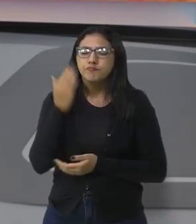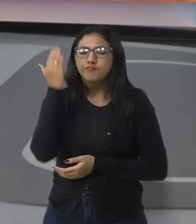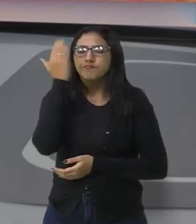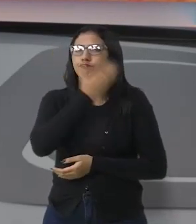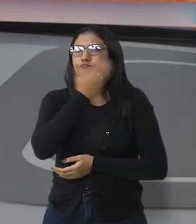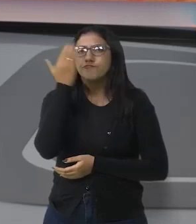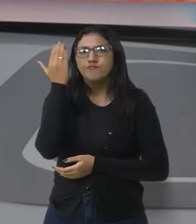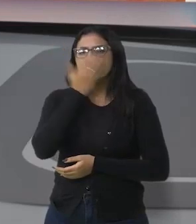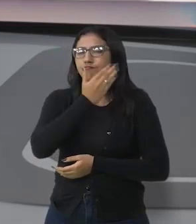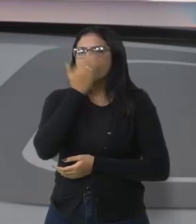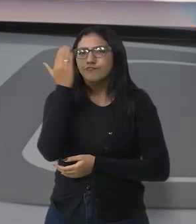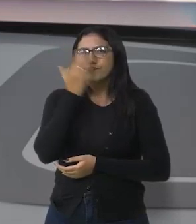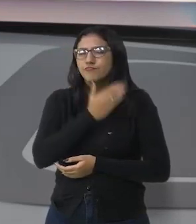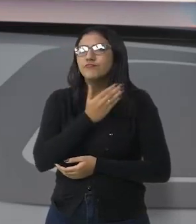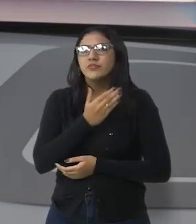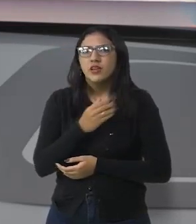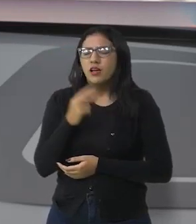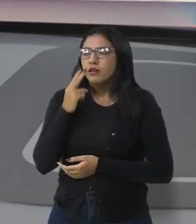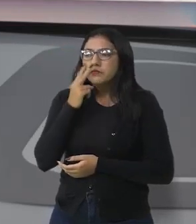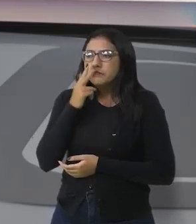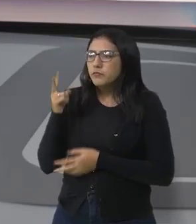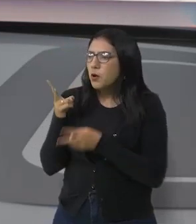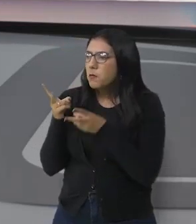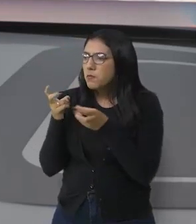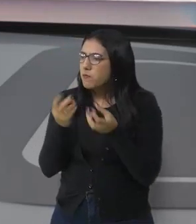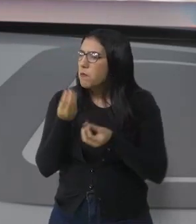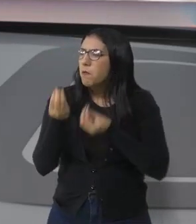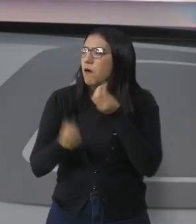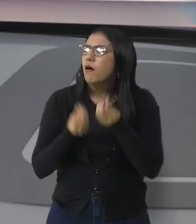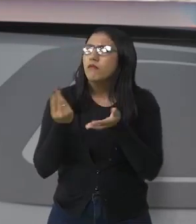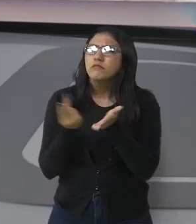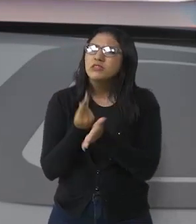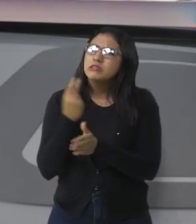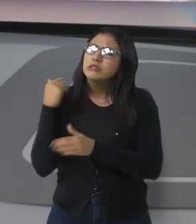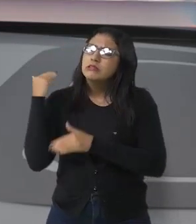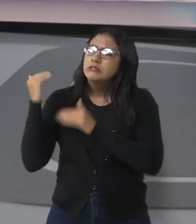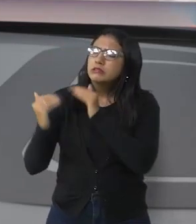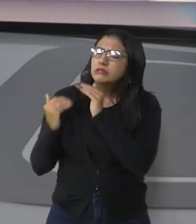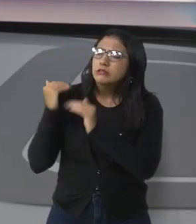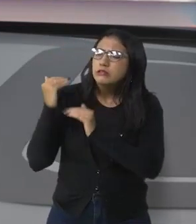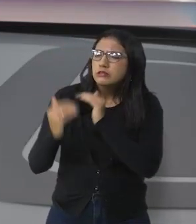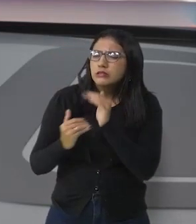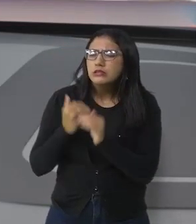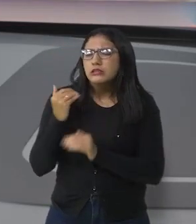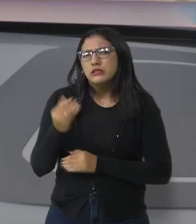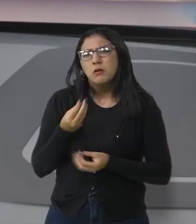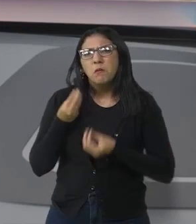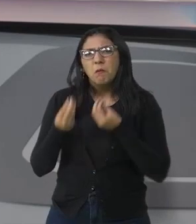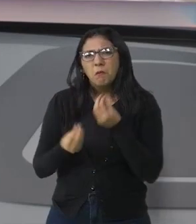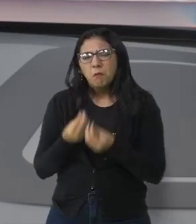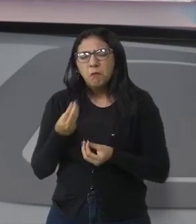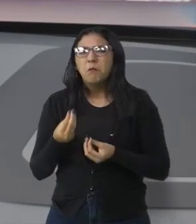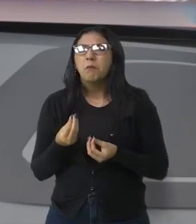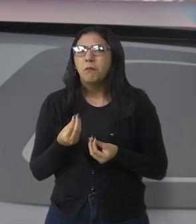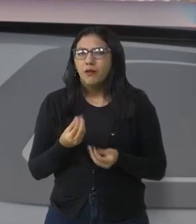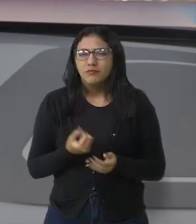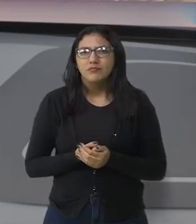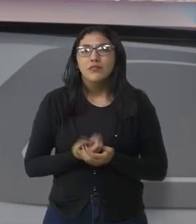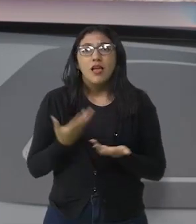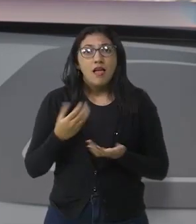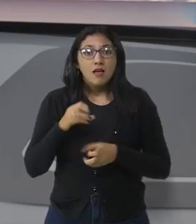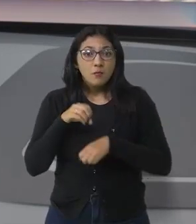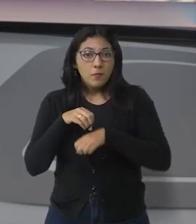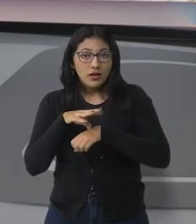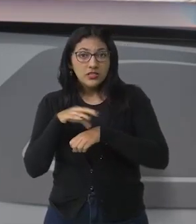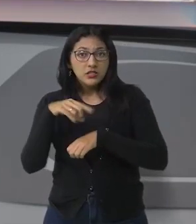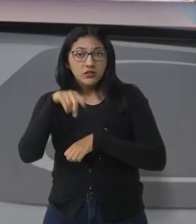invisíveis. Porque a gente realmente não está lá, de fato, observando como acontece todo esse processo de coleta. Fica aí para